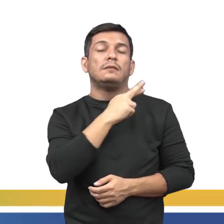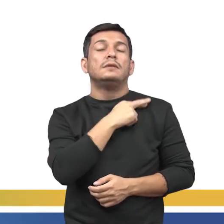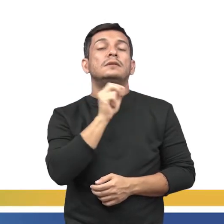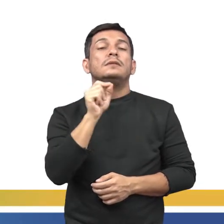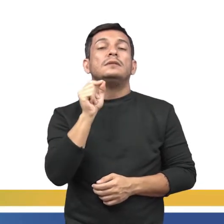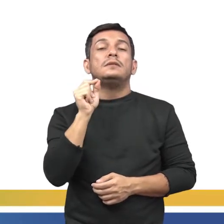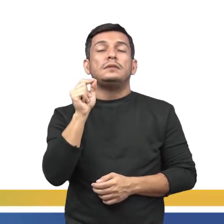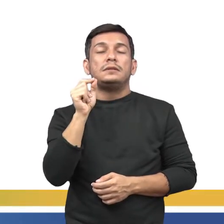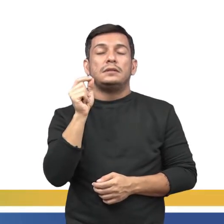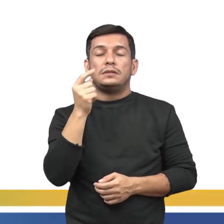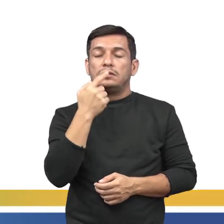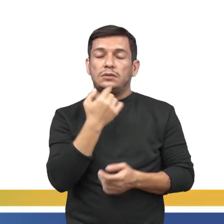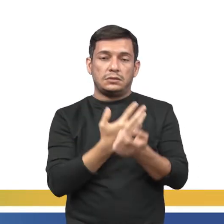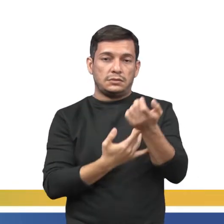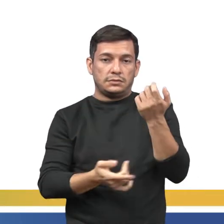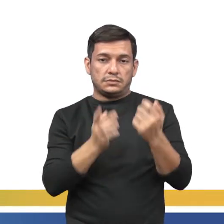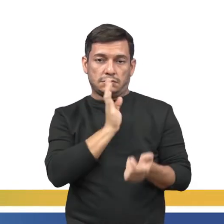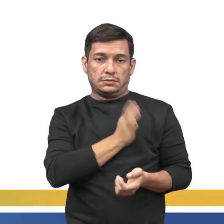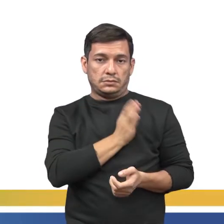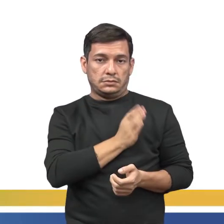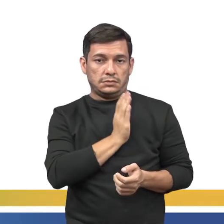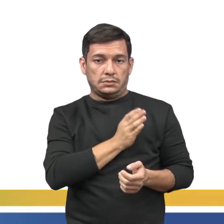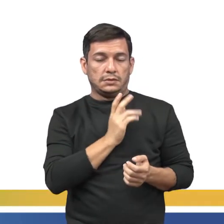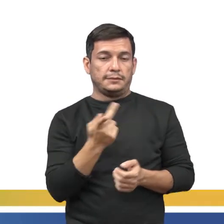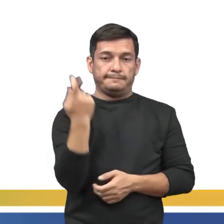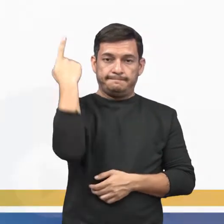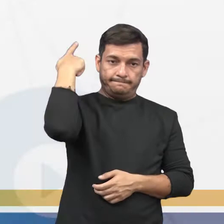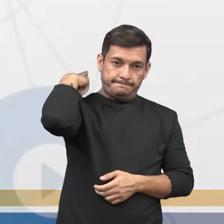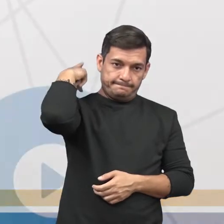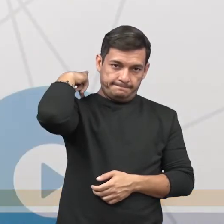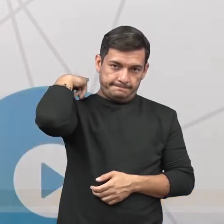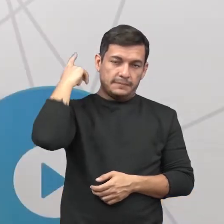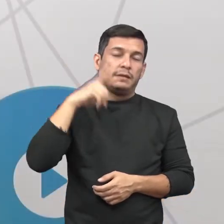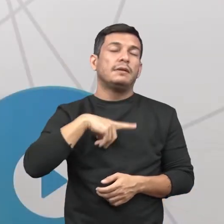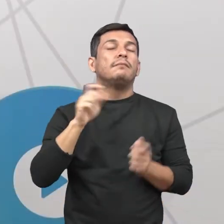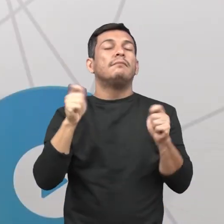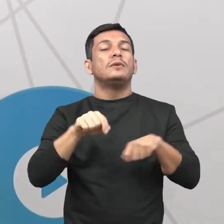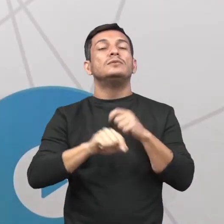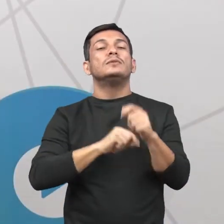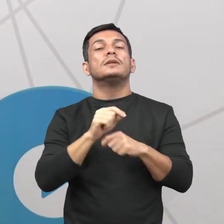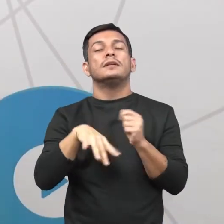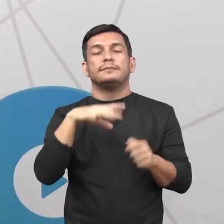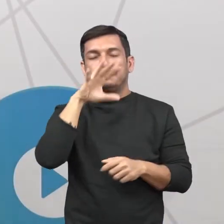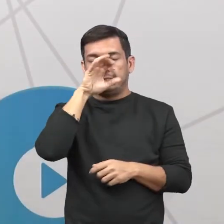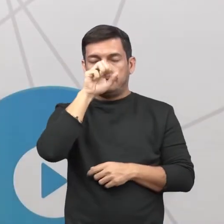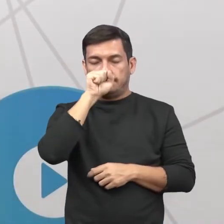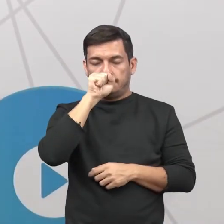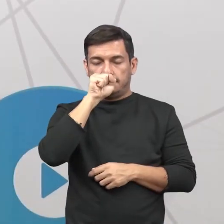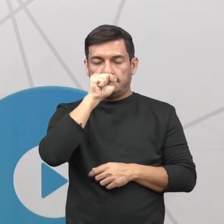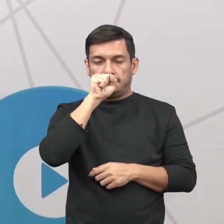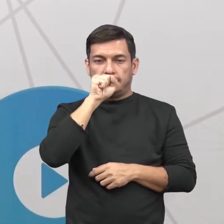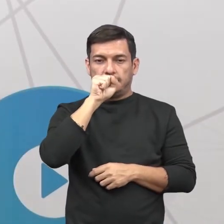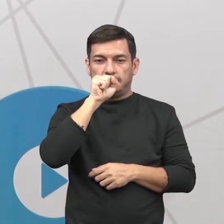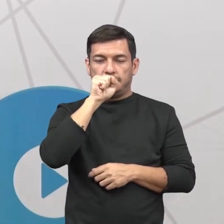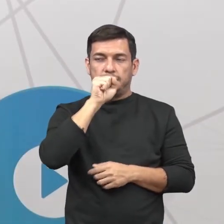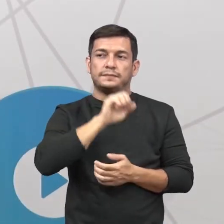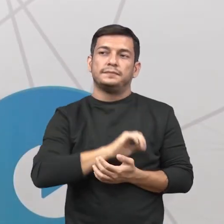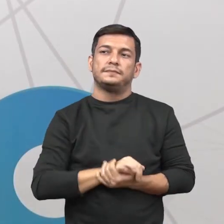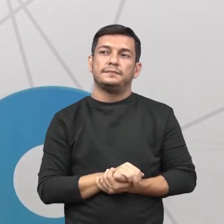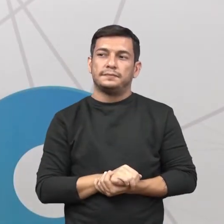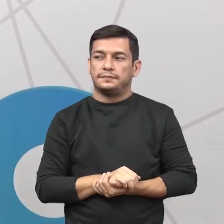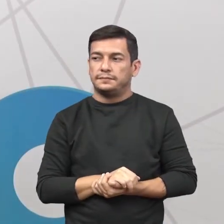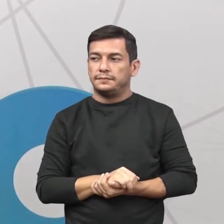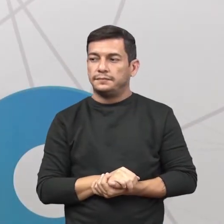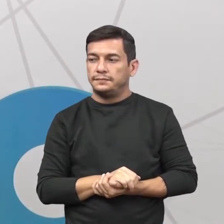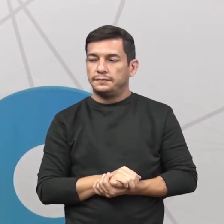levar o sangue do coração para o pulmão, para que ele possa ser oxigenado lá na pequena circulação.